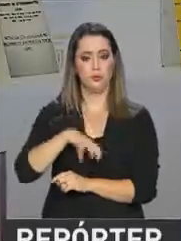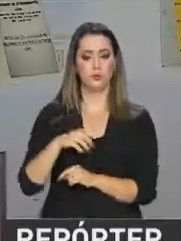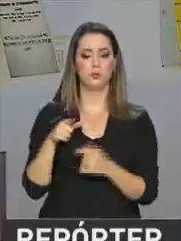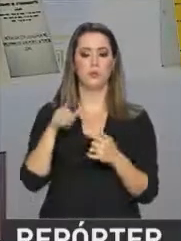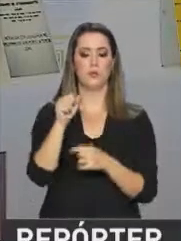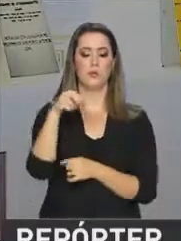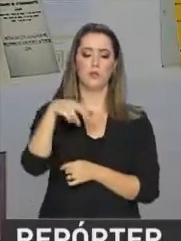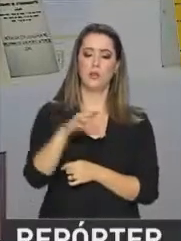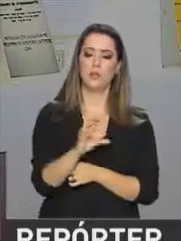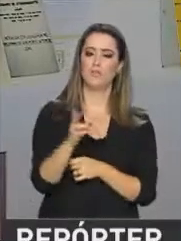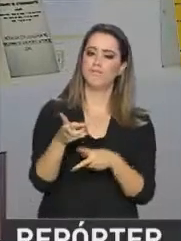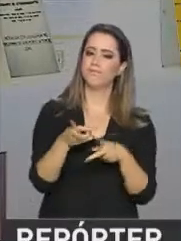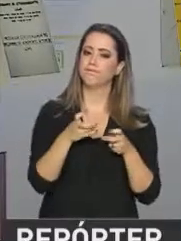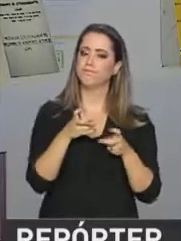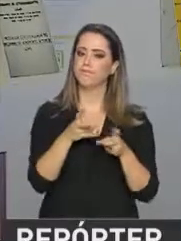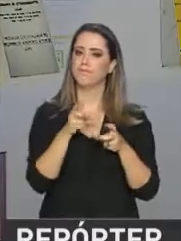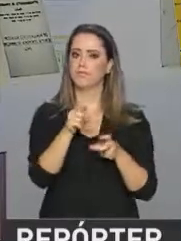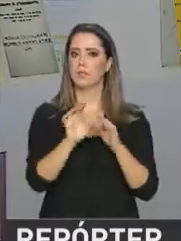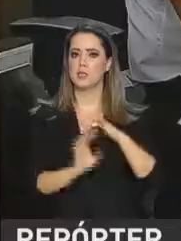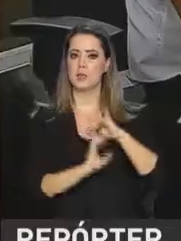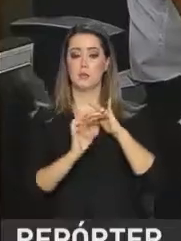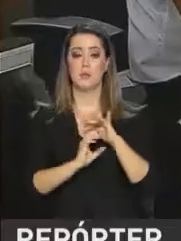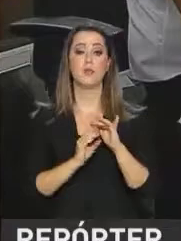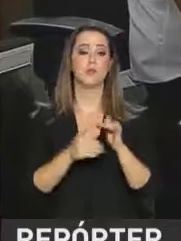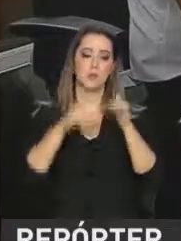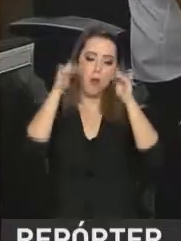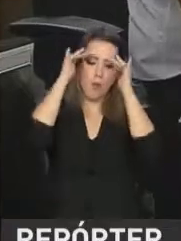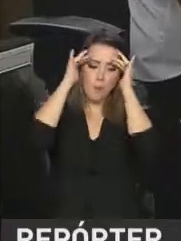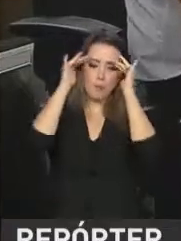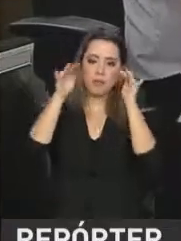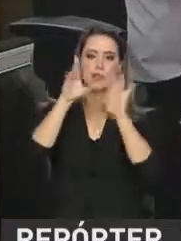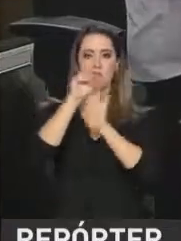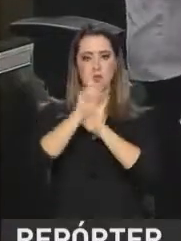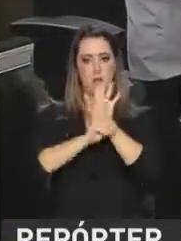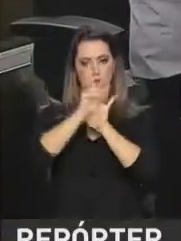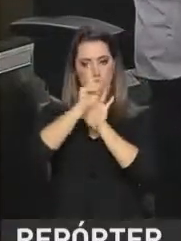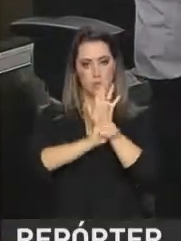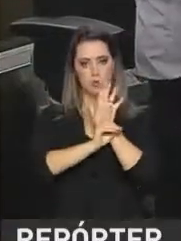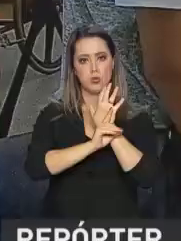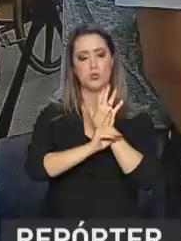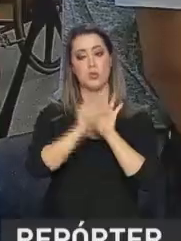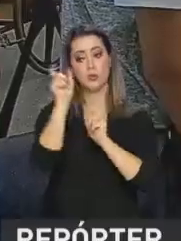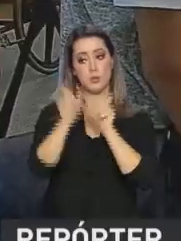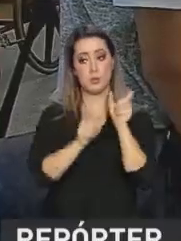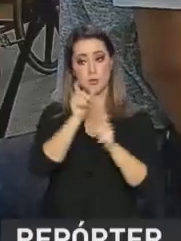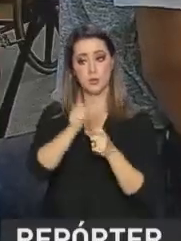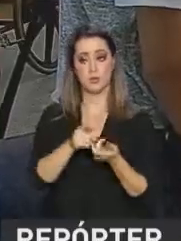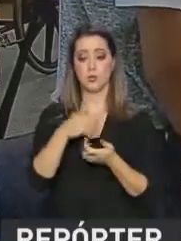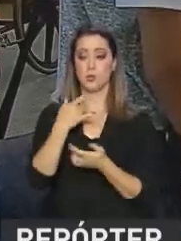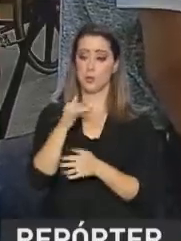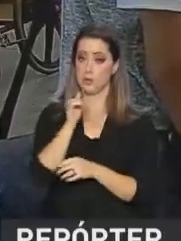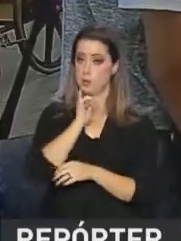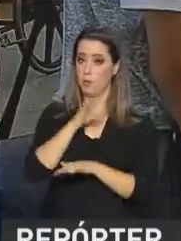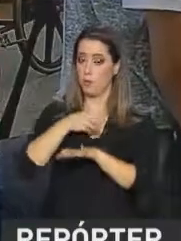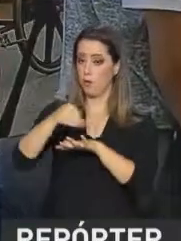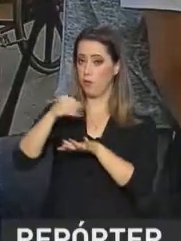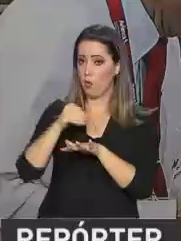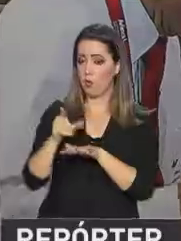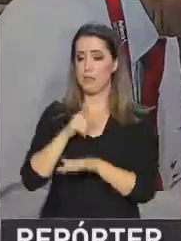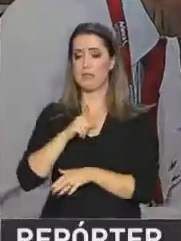a agência vai observar se as companhias aéreas estão respeitando os direitos dos passageiros como informar sobre